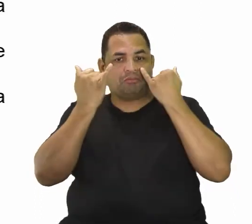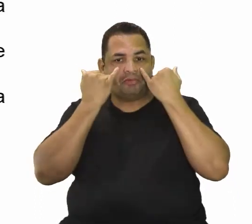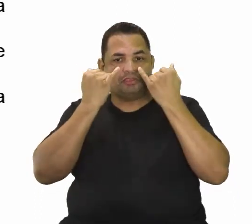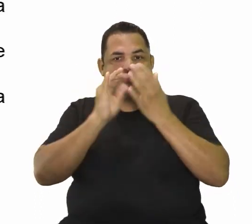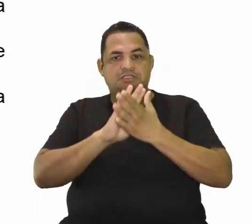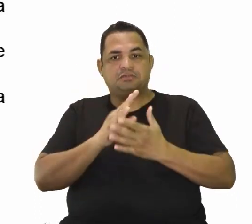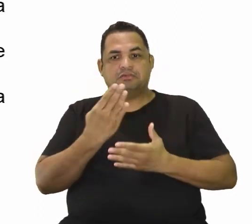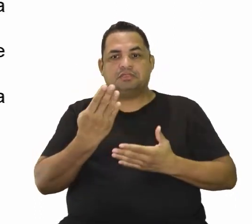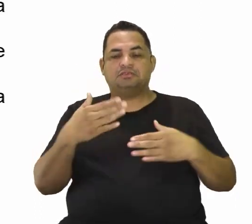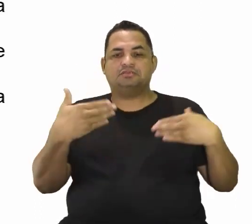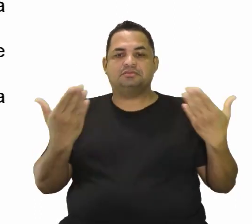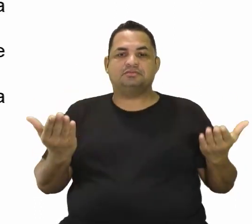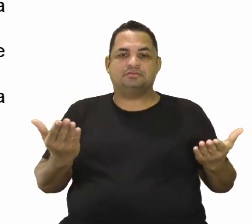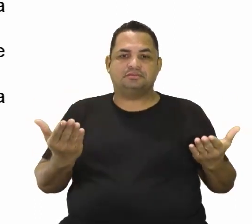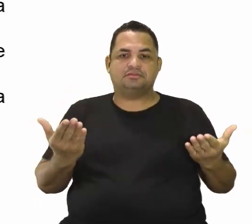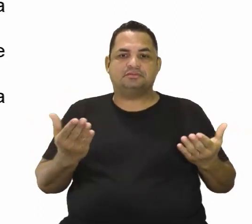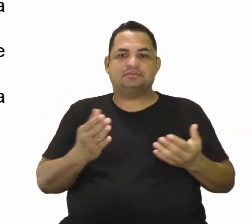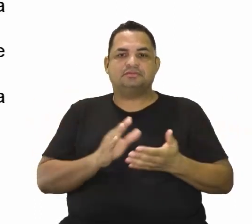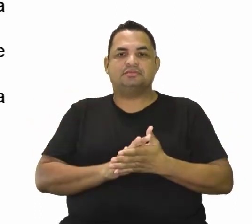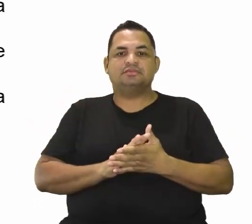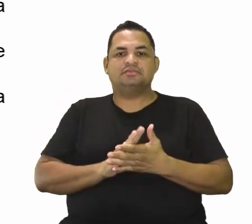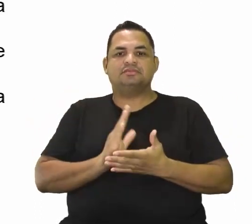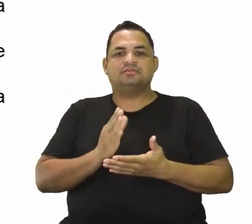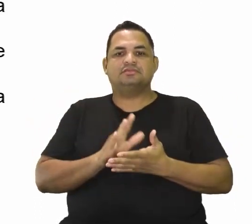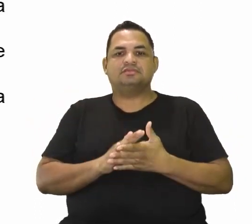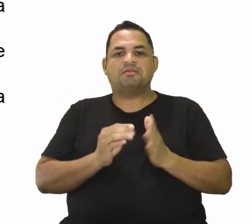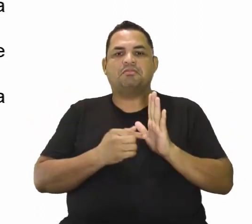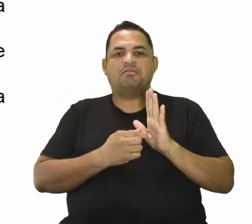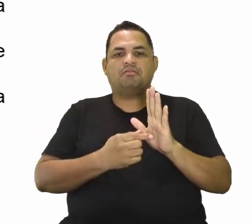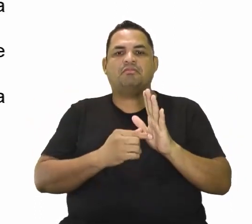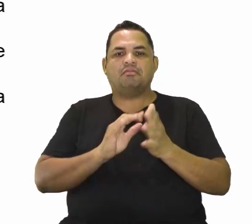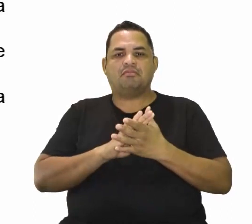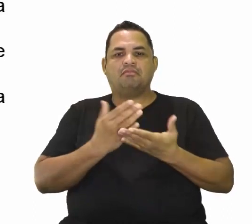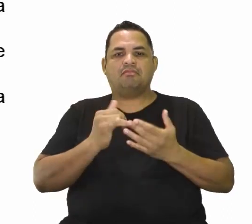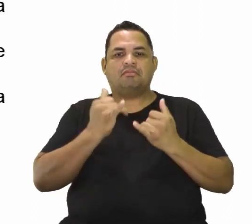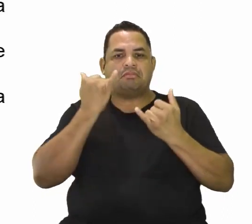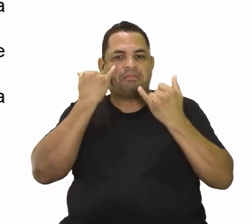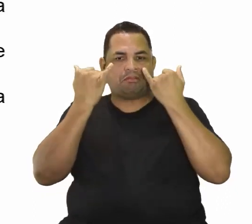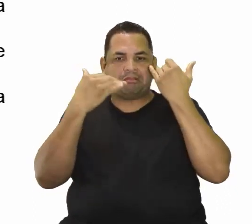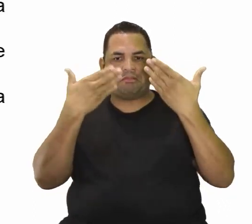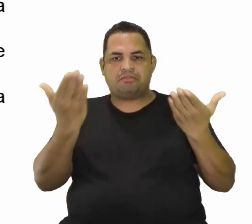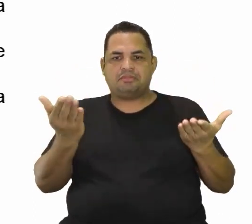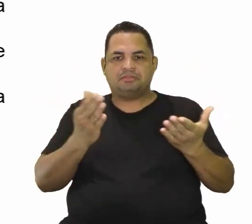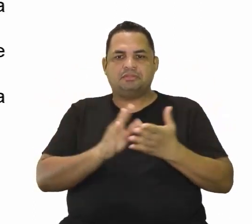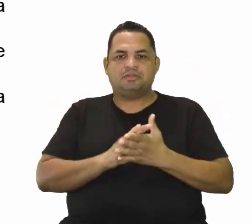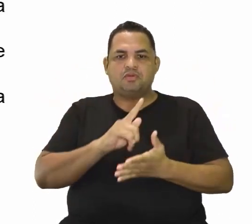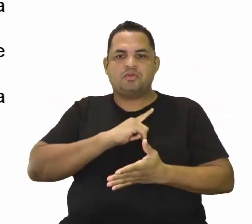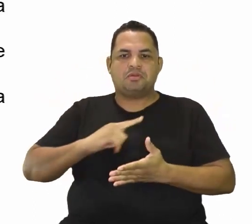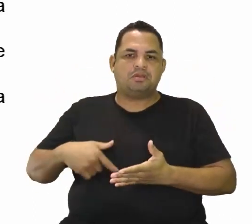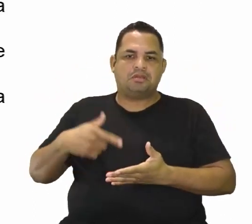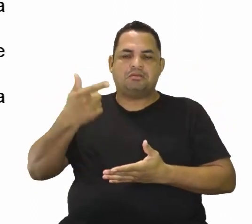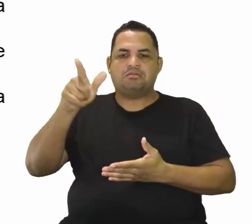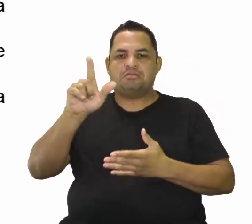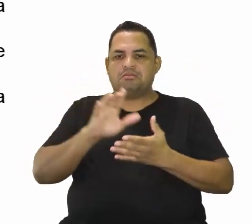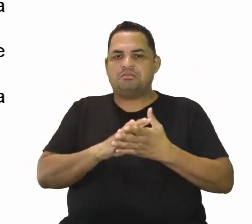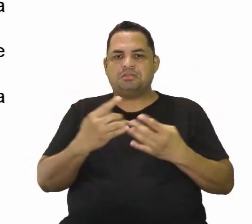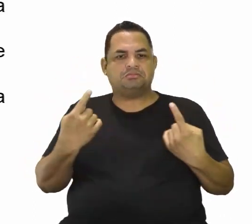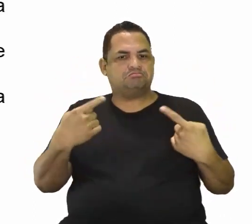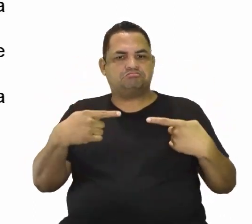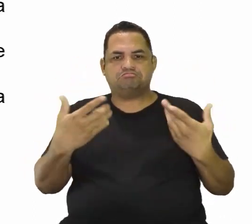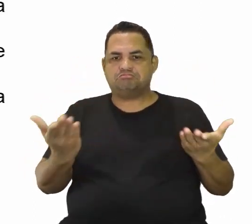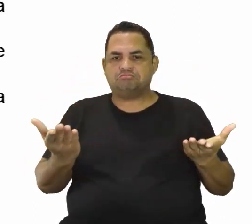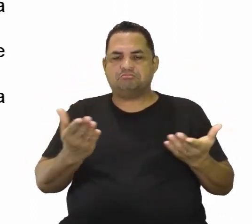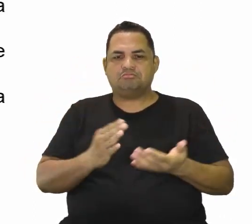E aí, de repente, alguém dá uma notícia e o governo dá outra, e aí desencontra essas